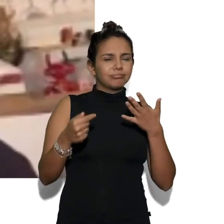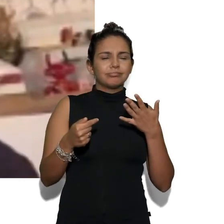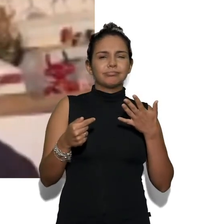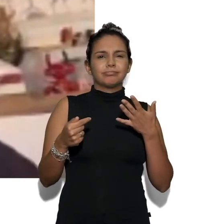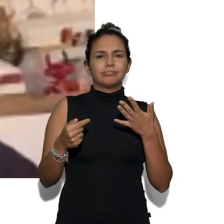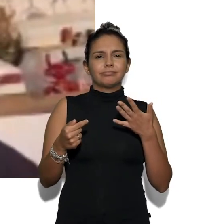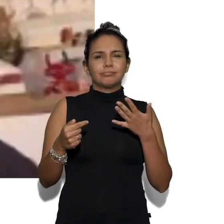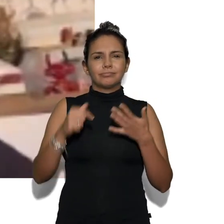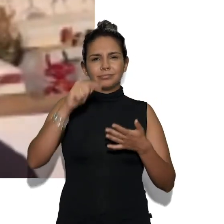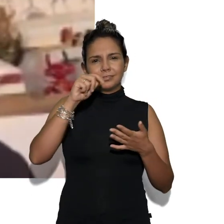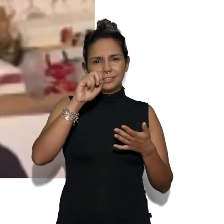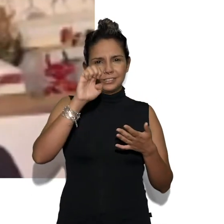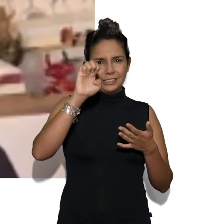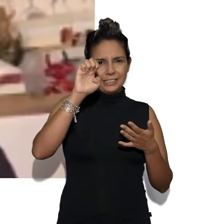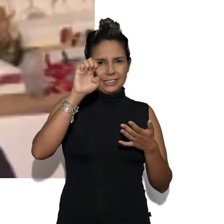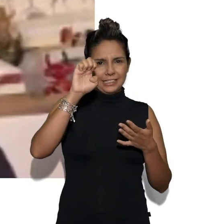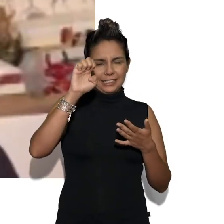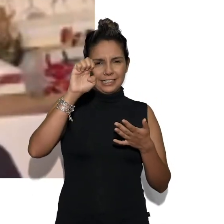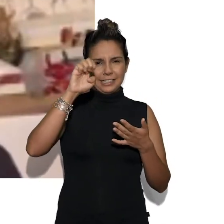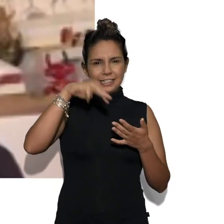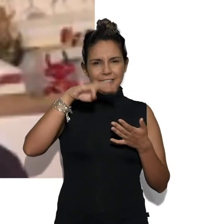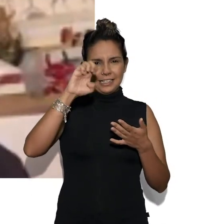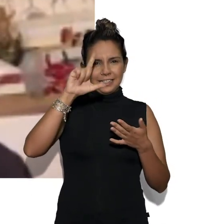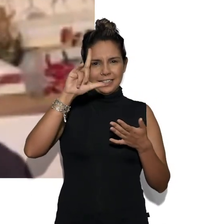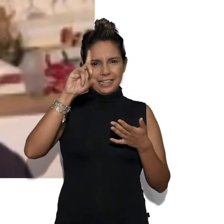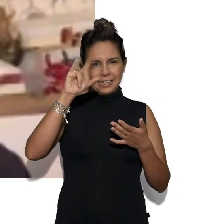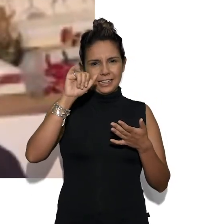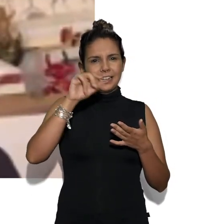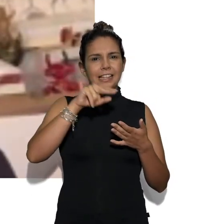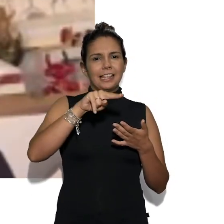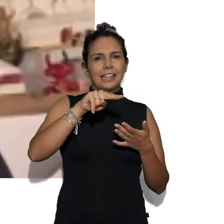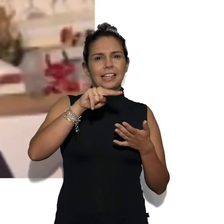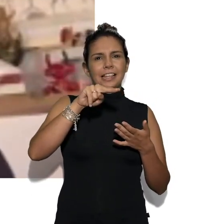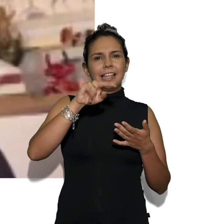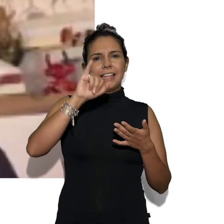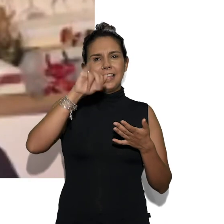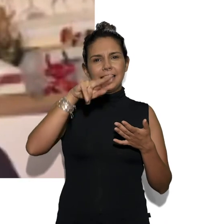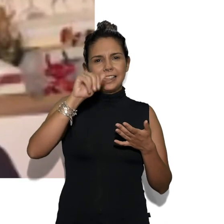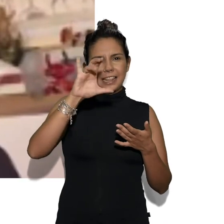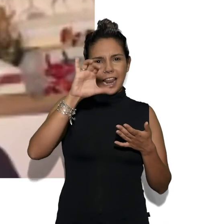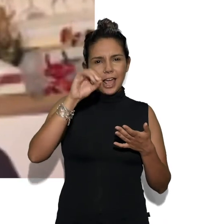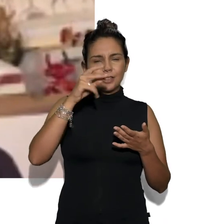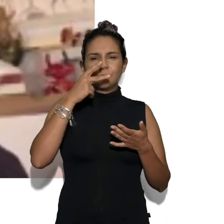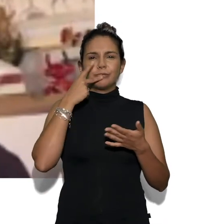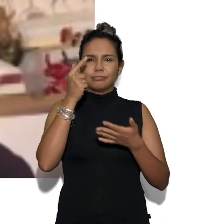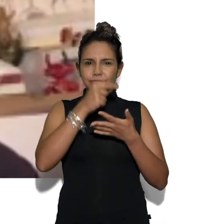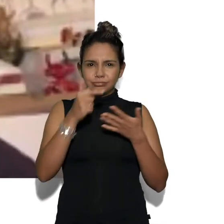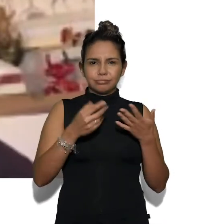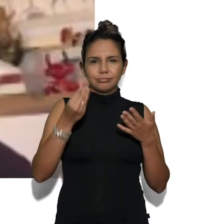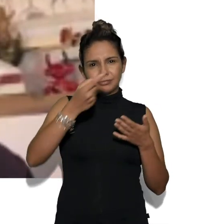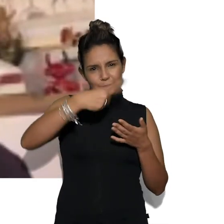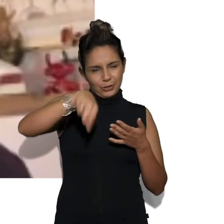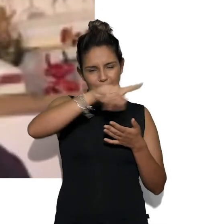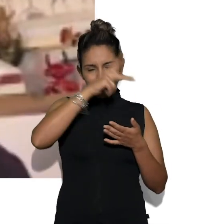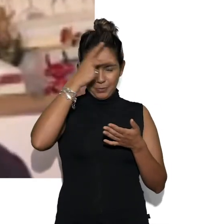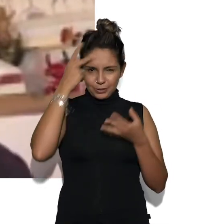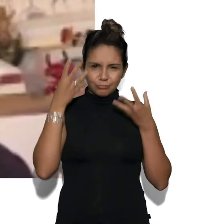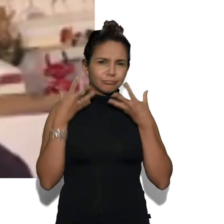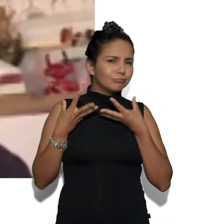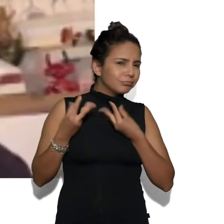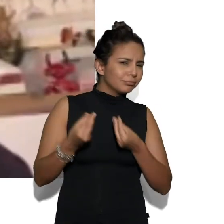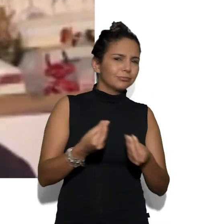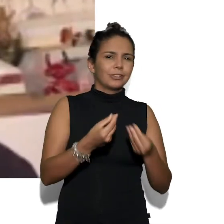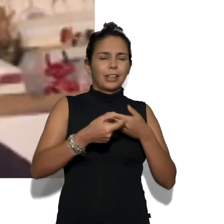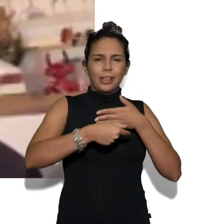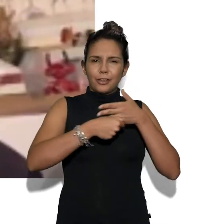a Nélida Pinhon, por exemplo, o Inácio Loyola Brandão. Enfim, é tanta gente,